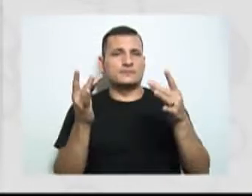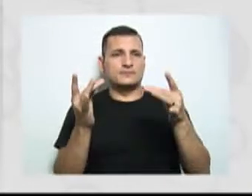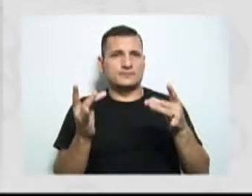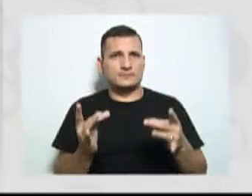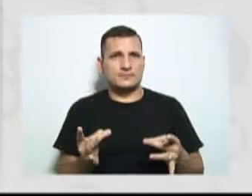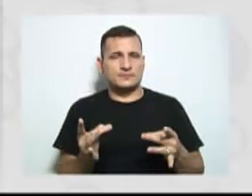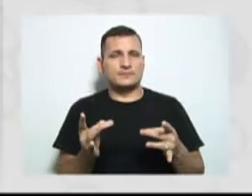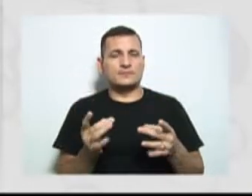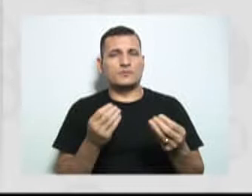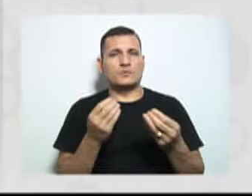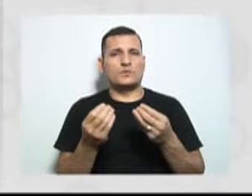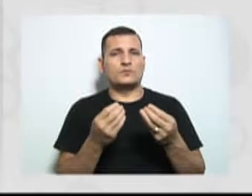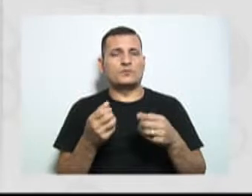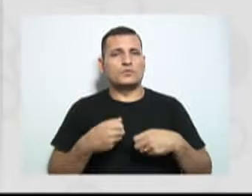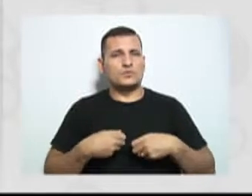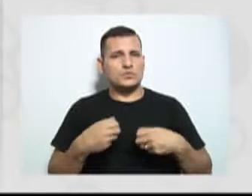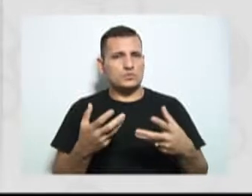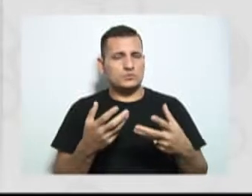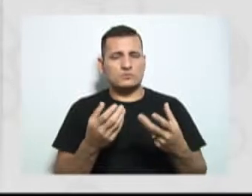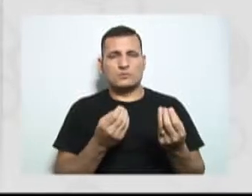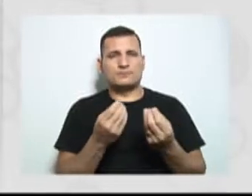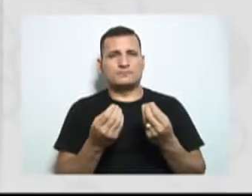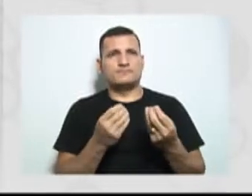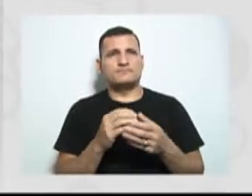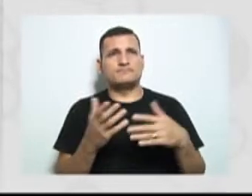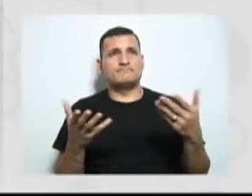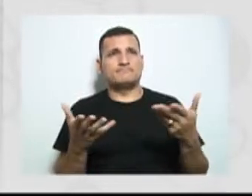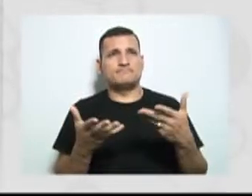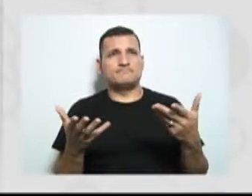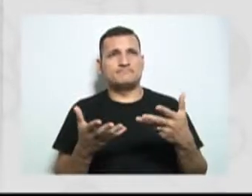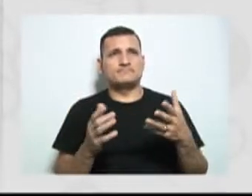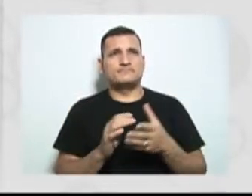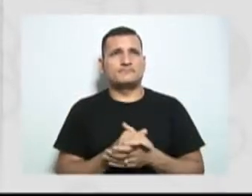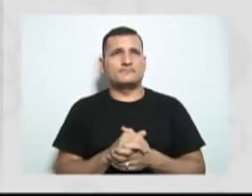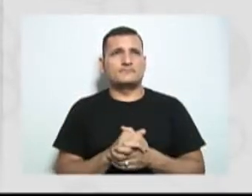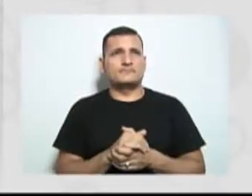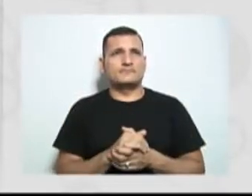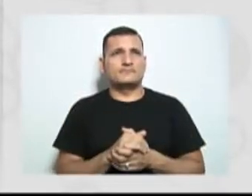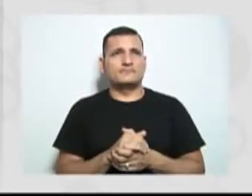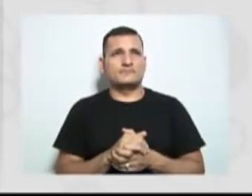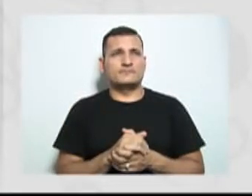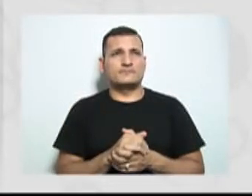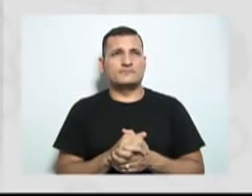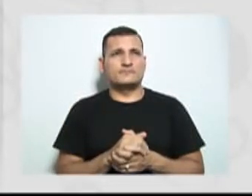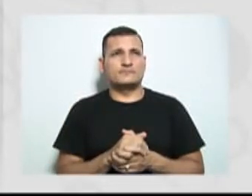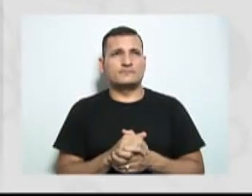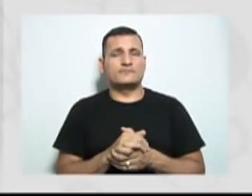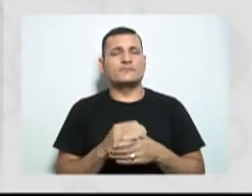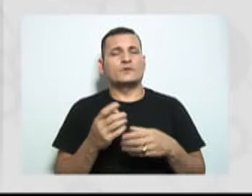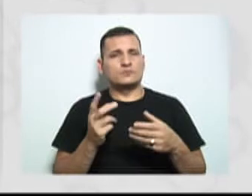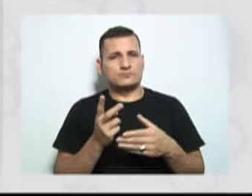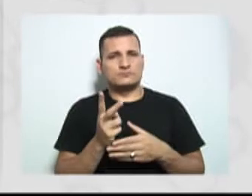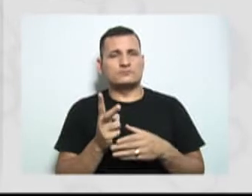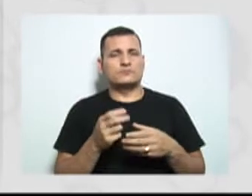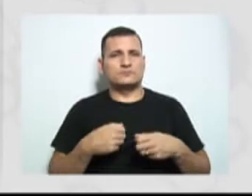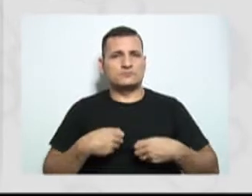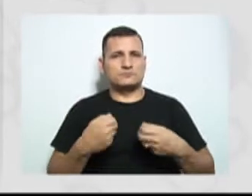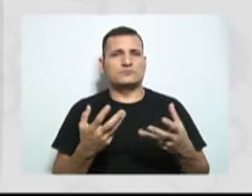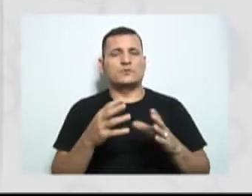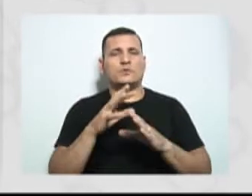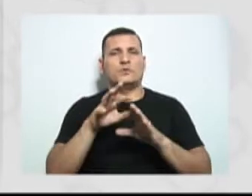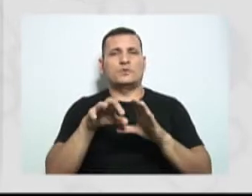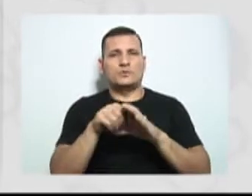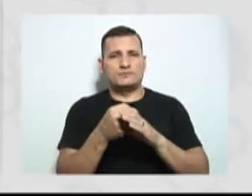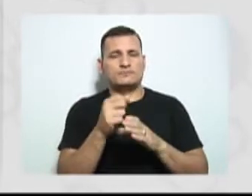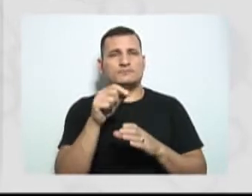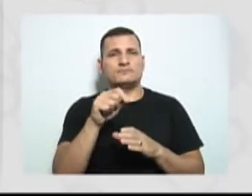detalhada essa questão do custeio e como funciona. Vamos agora entrar mais um pouquinho sobre custeio por absorção, que é o quê?